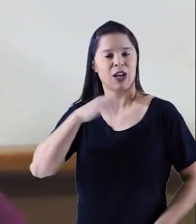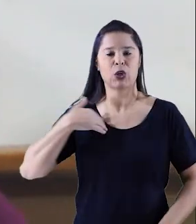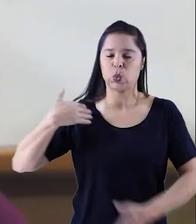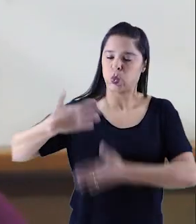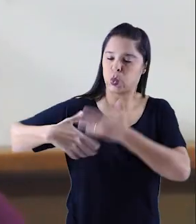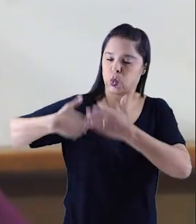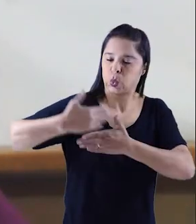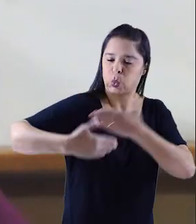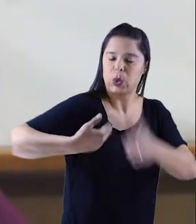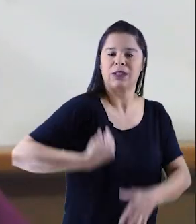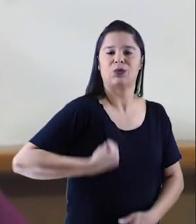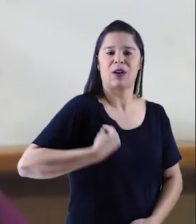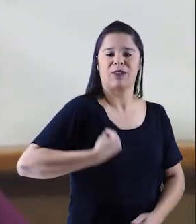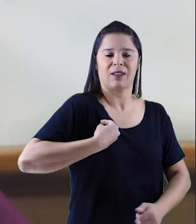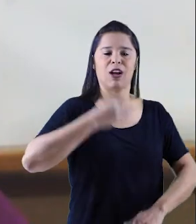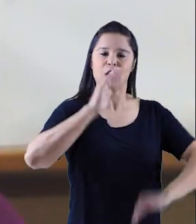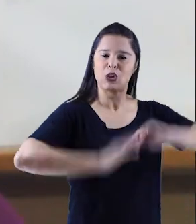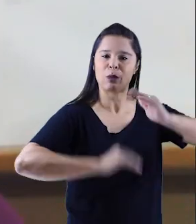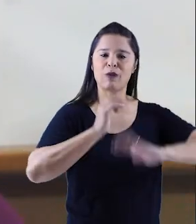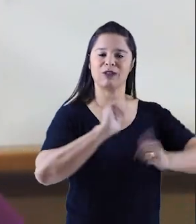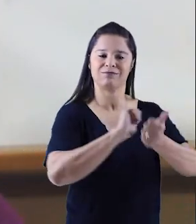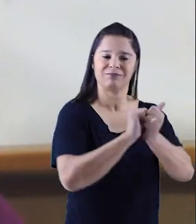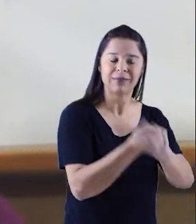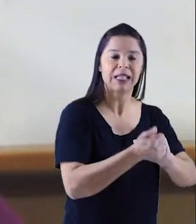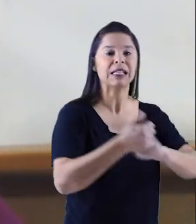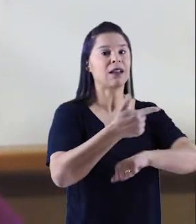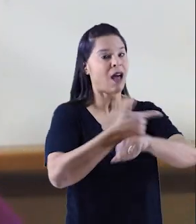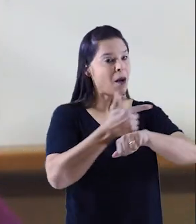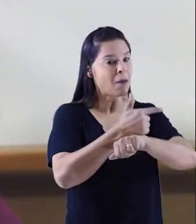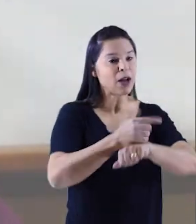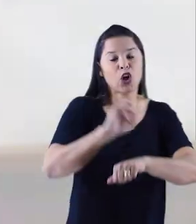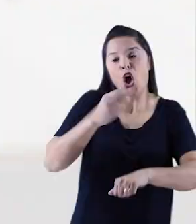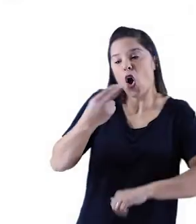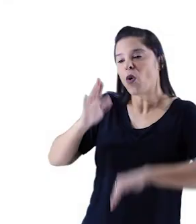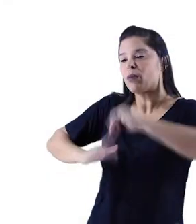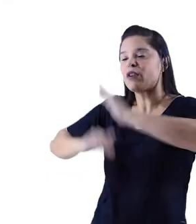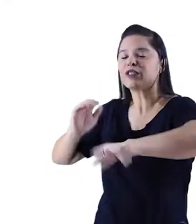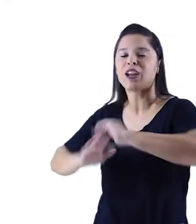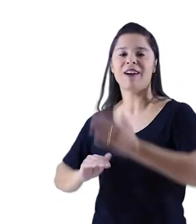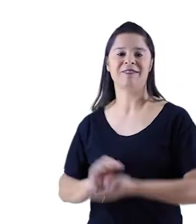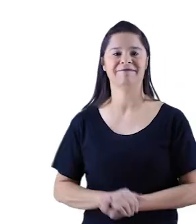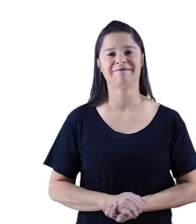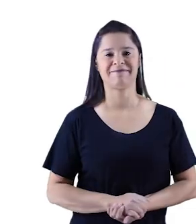durante toda a vida do atleta, seja ele amador ou profissional.